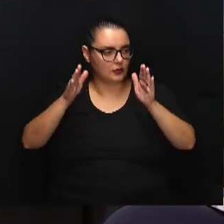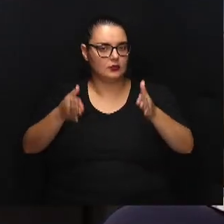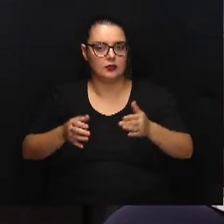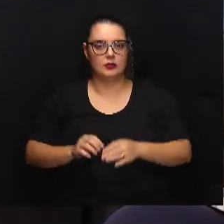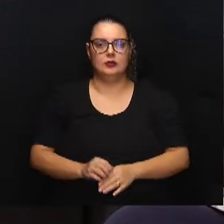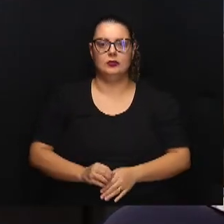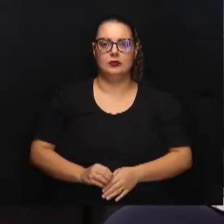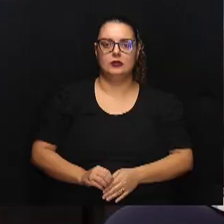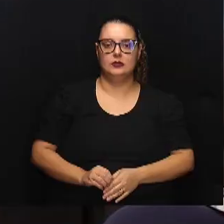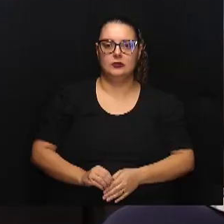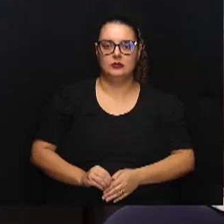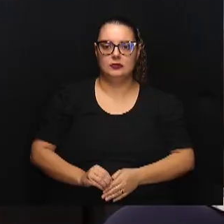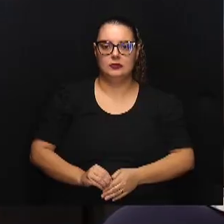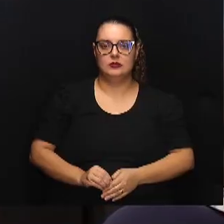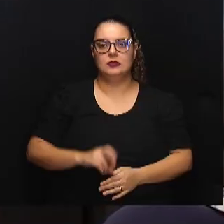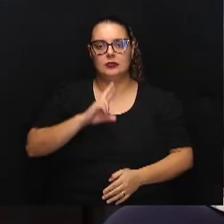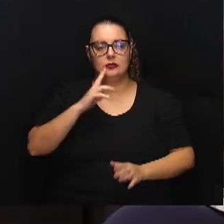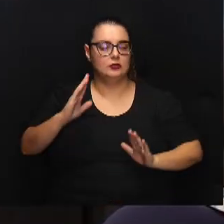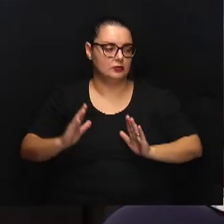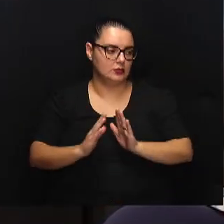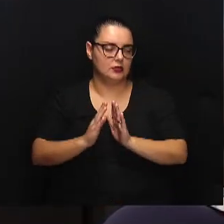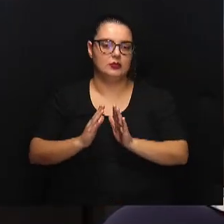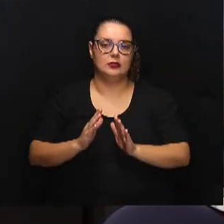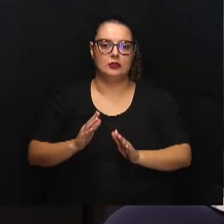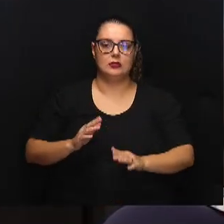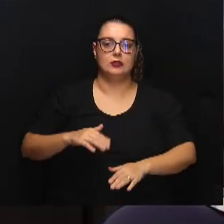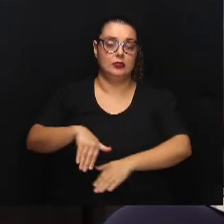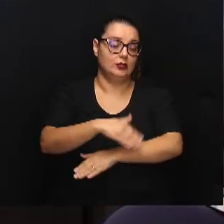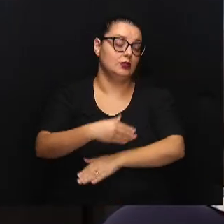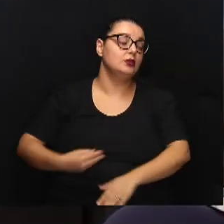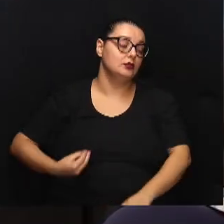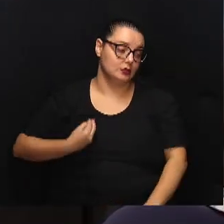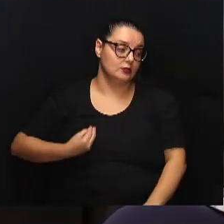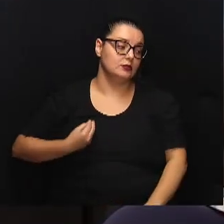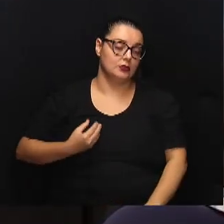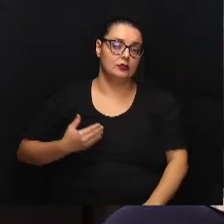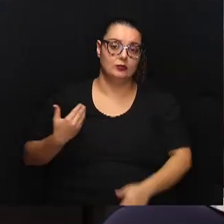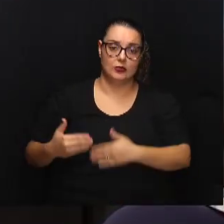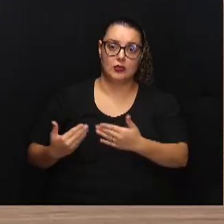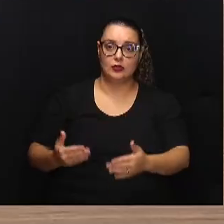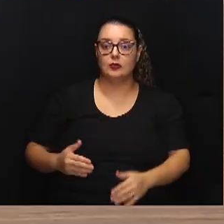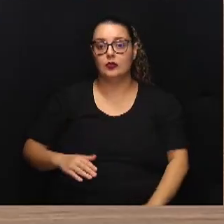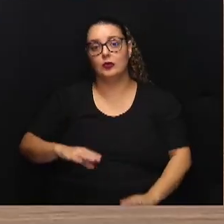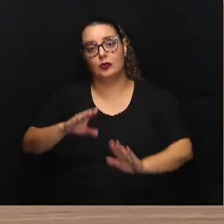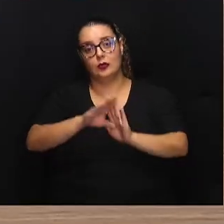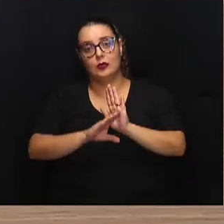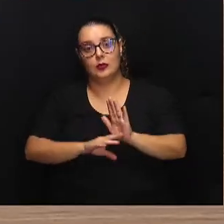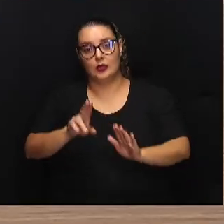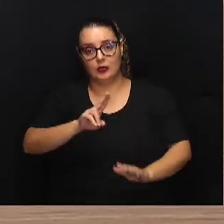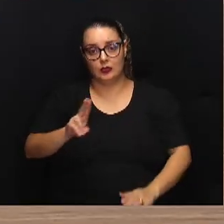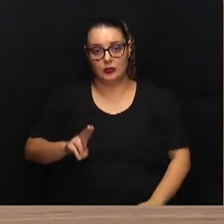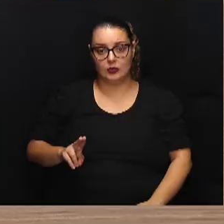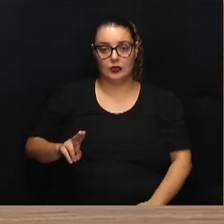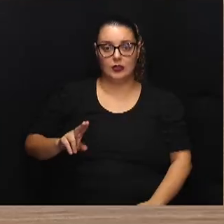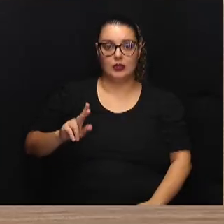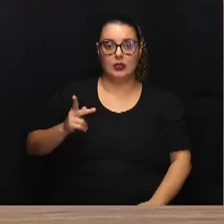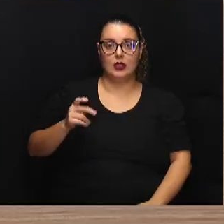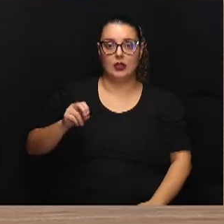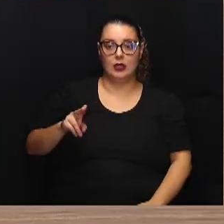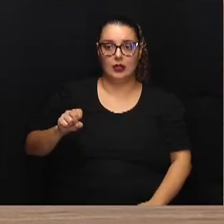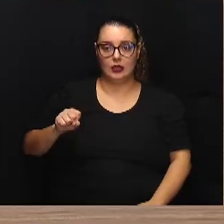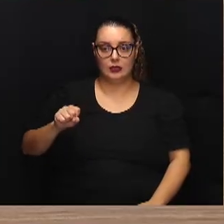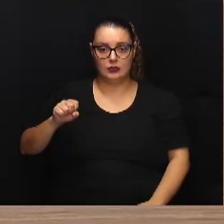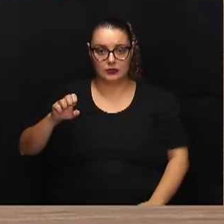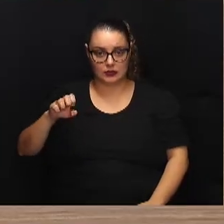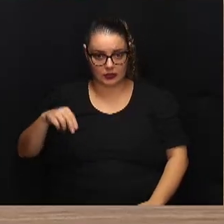a resolver ou enfrentar o fenômeno da população em situação de rua. O programa tem por nome que ele chama Housing First, ou seja,